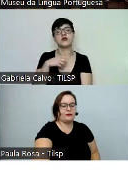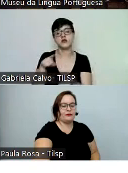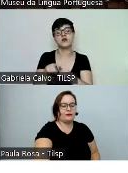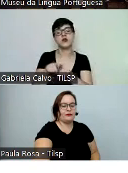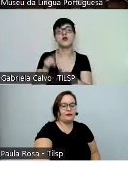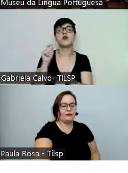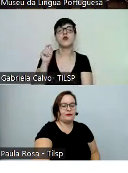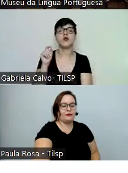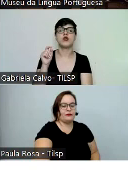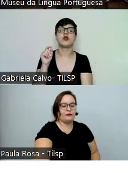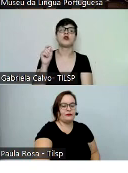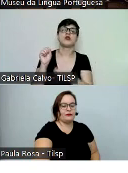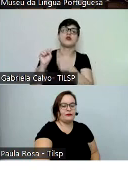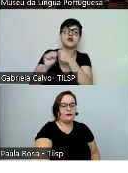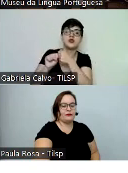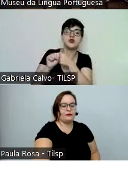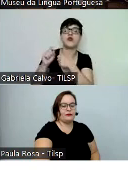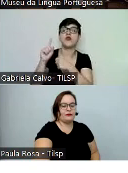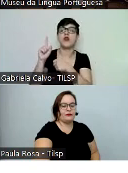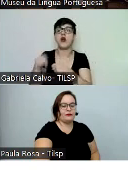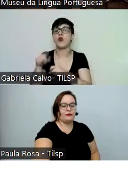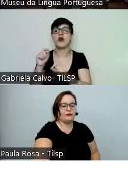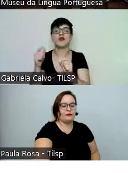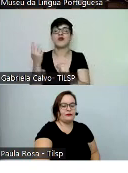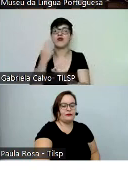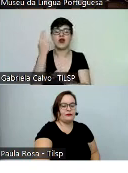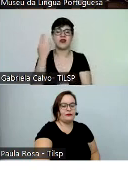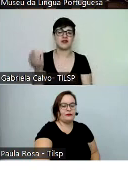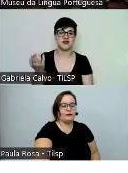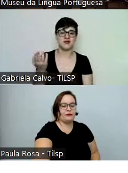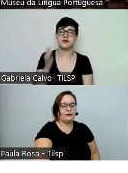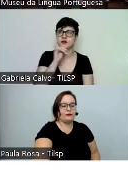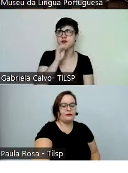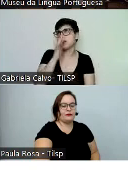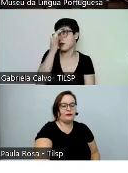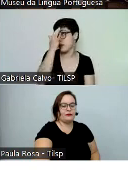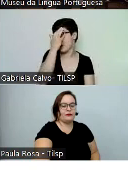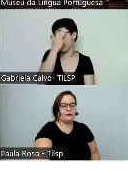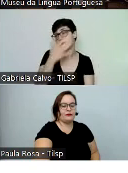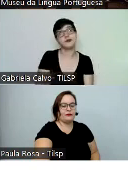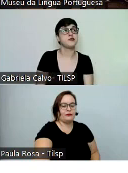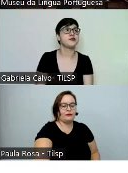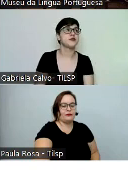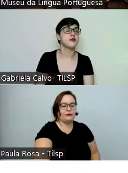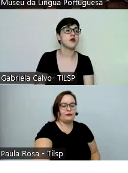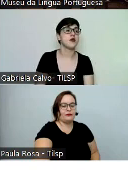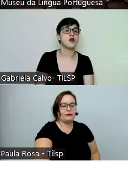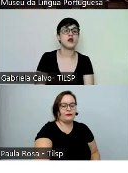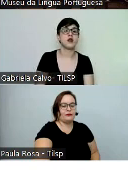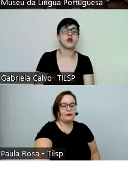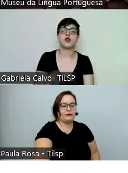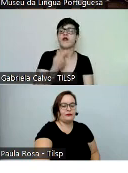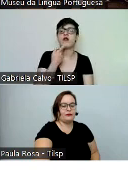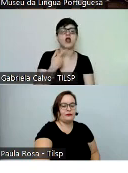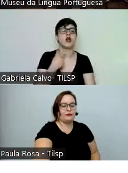substantivos mas não é masculino e feminino é animado e inanimado então por exemplo a gente fala muito sobre igualdade de